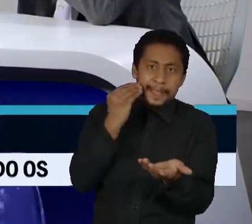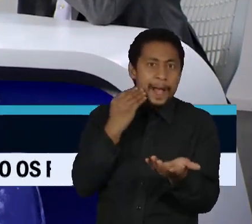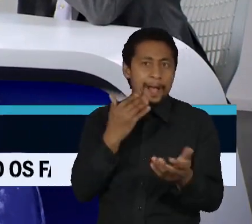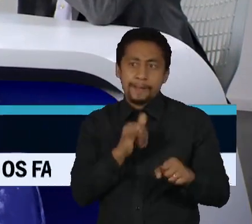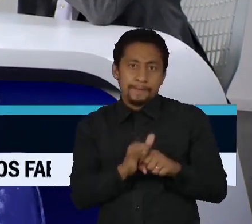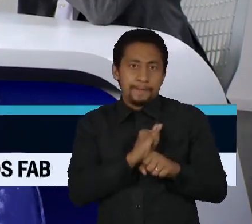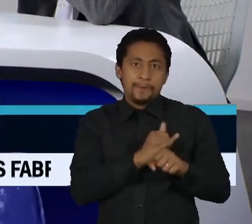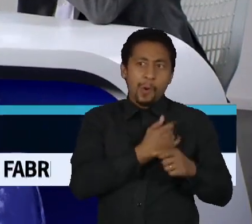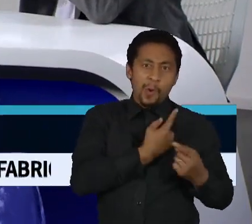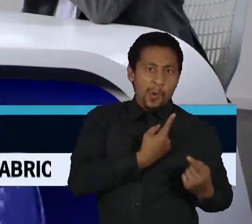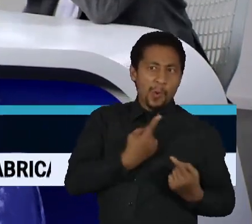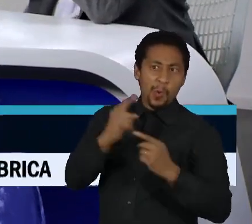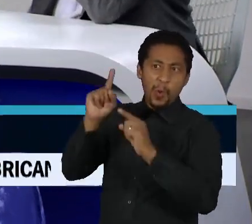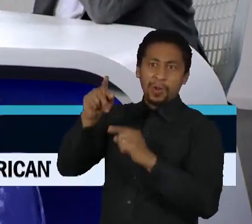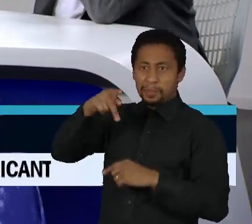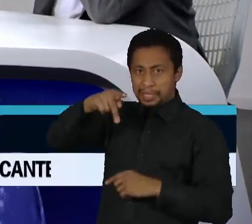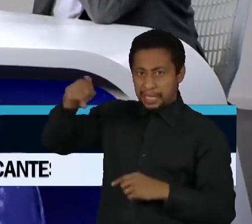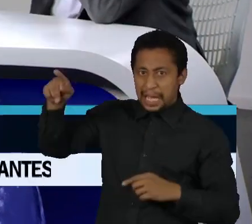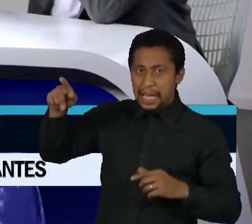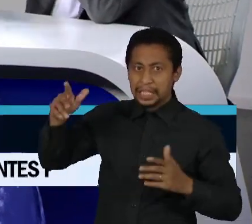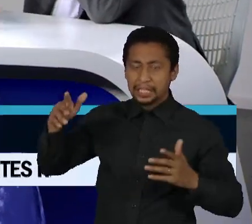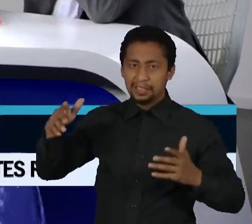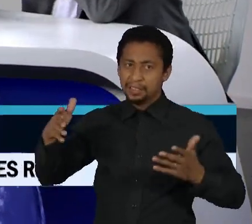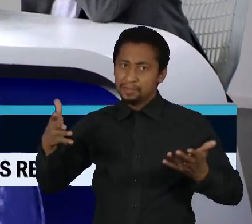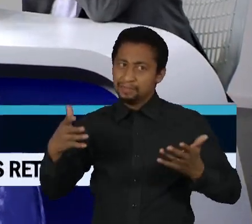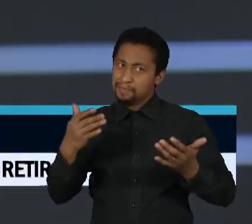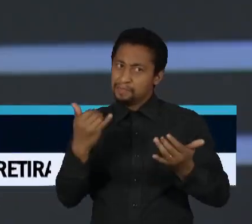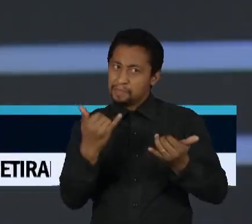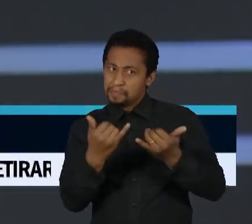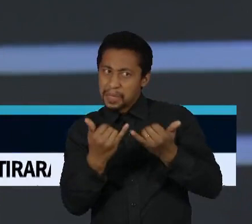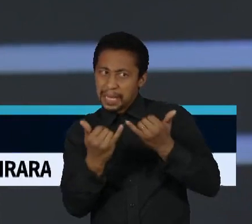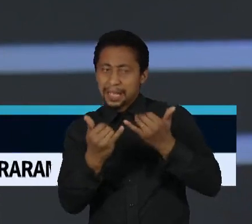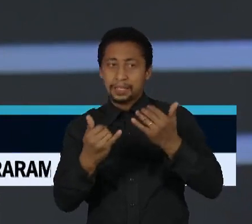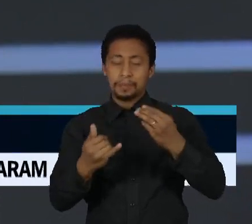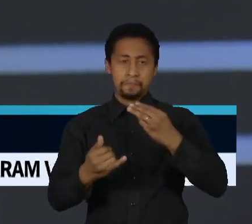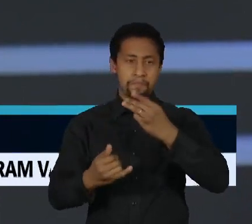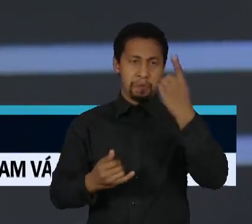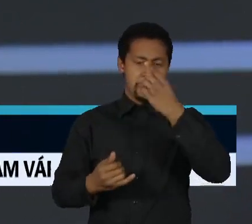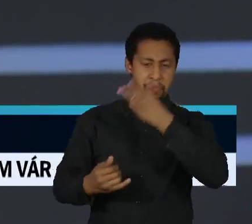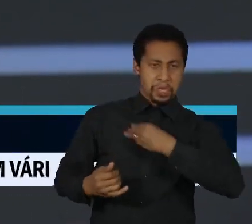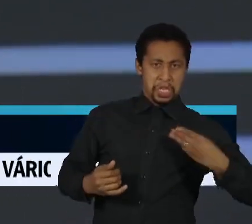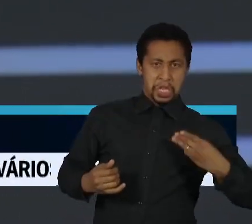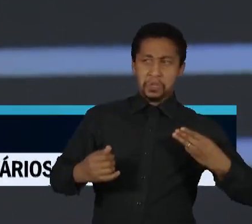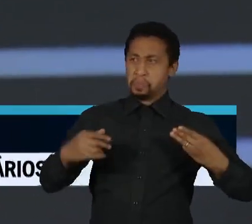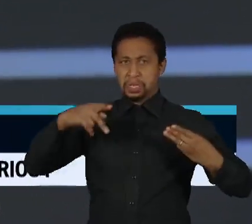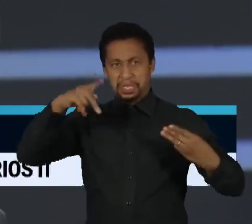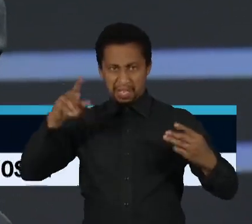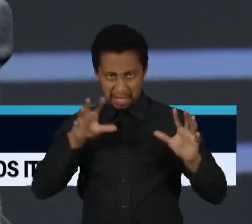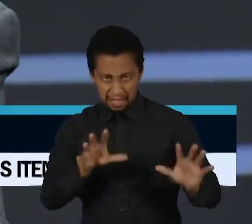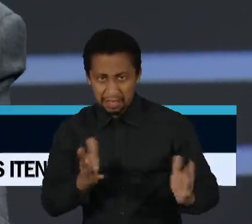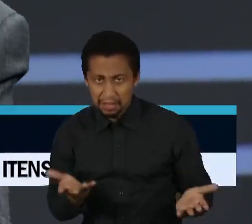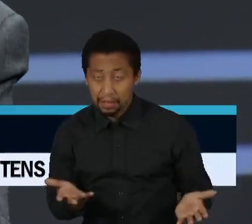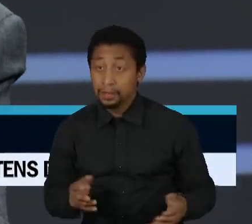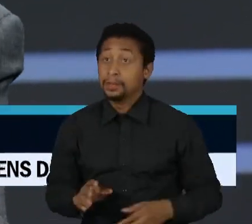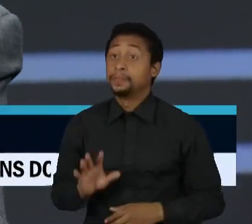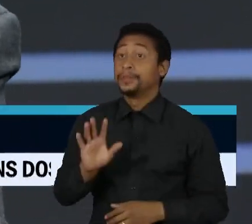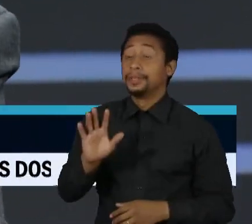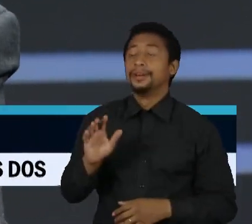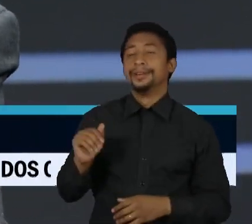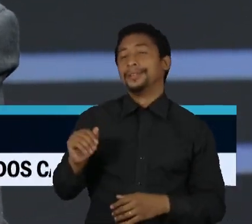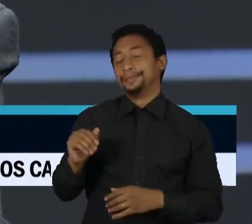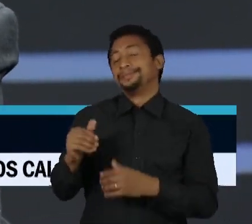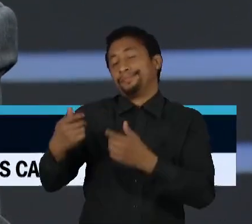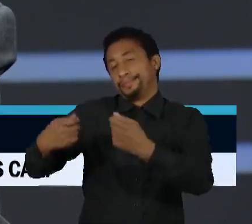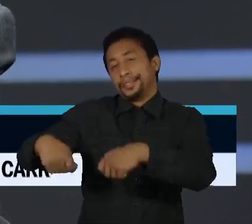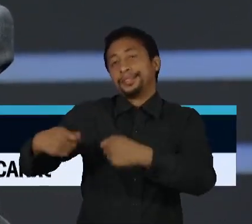de semipresidencialismo? O que acontece é que o senador Randolfo Rodrigues foi muito feliz, né? Falou, é